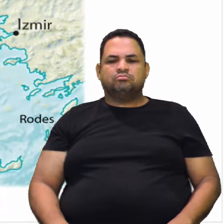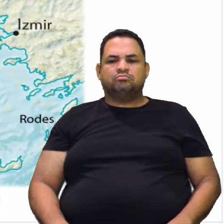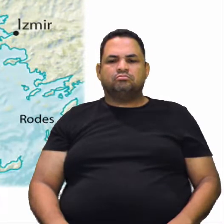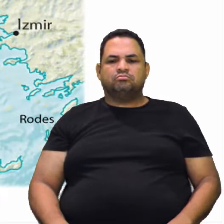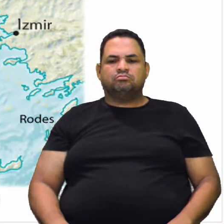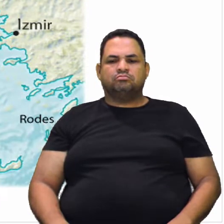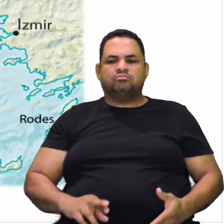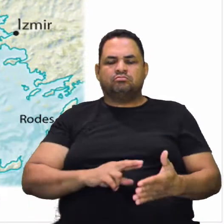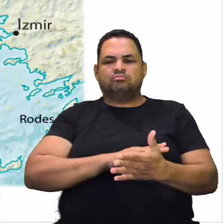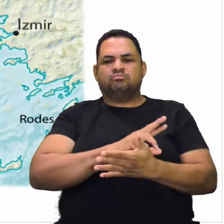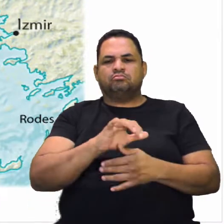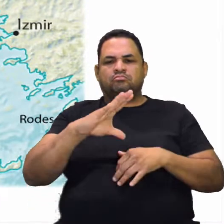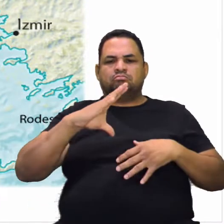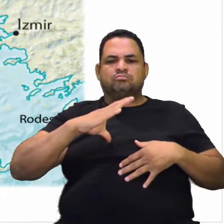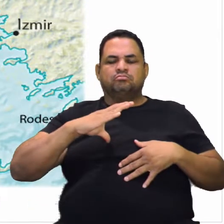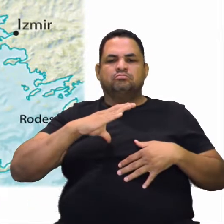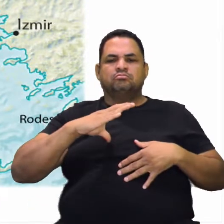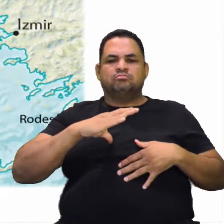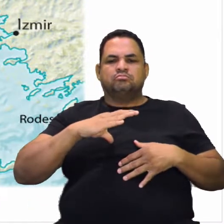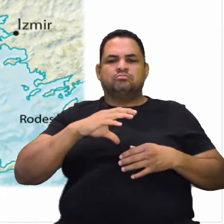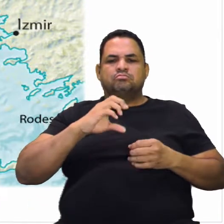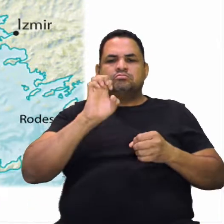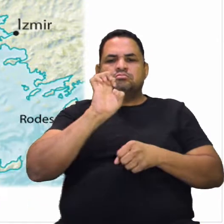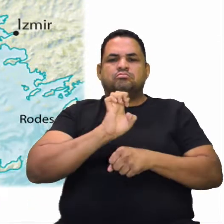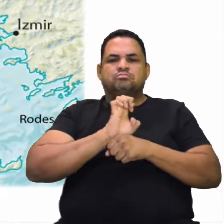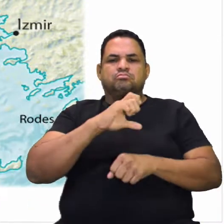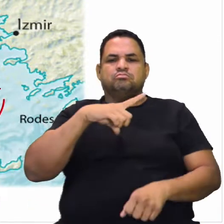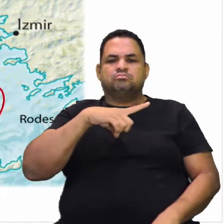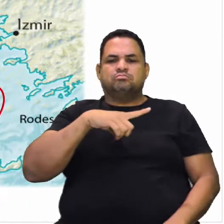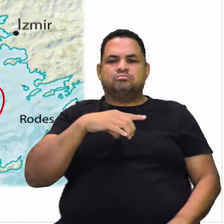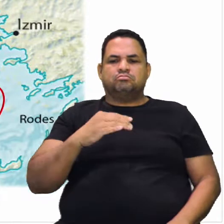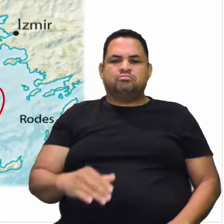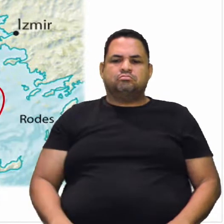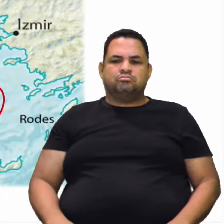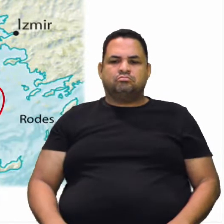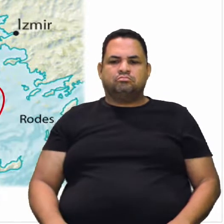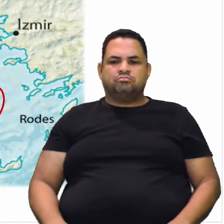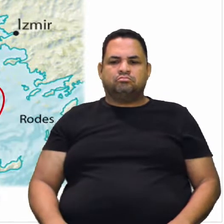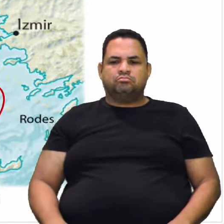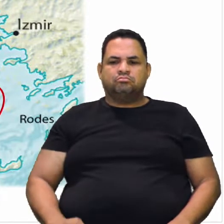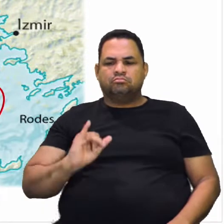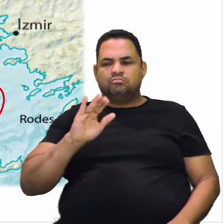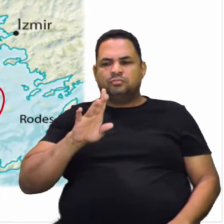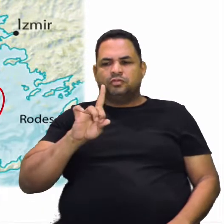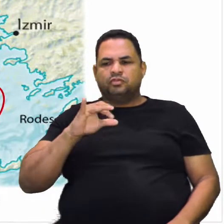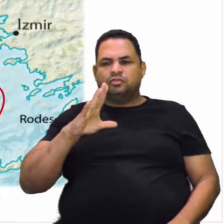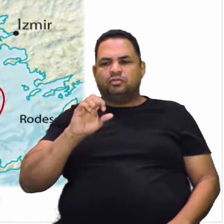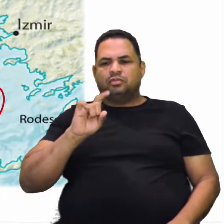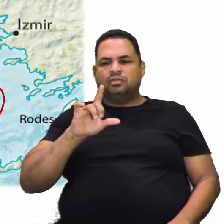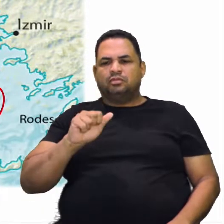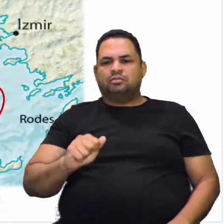várias cidades e estados. E ela tem a parte insular,